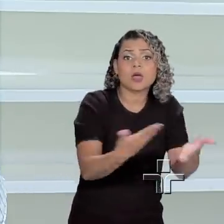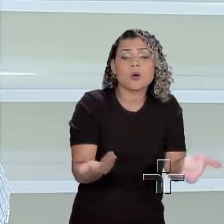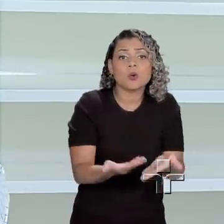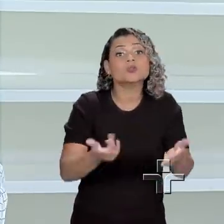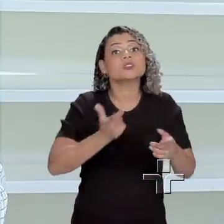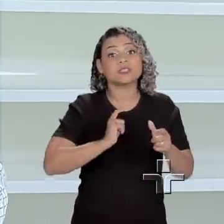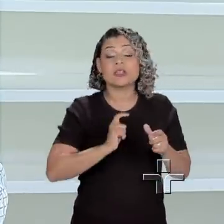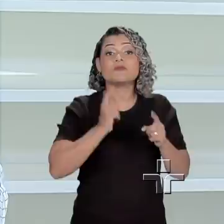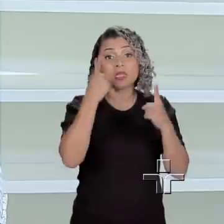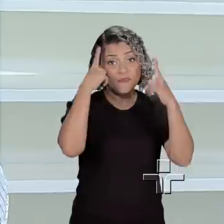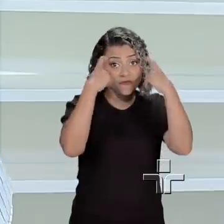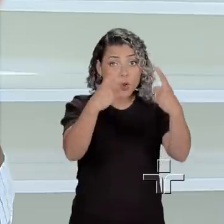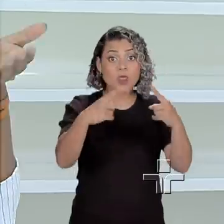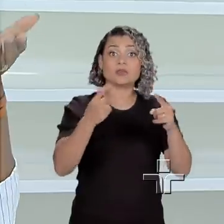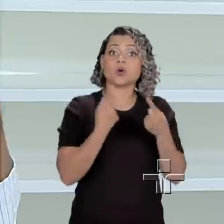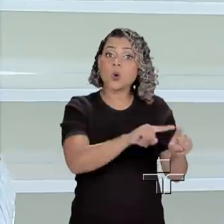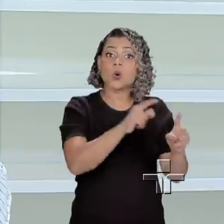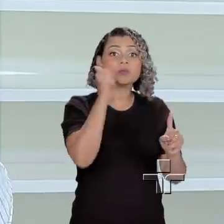contra a mulher